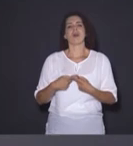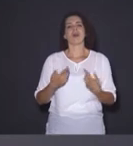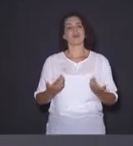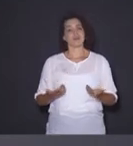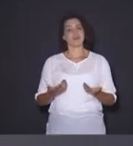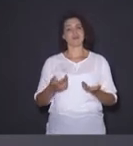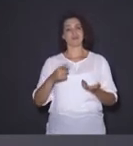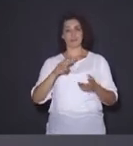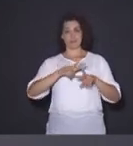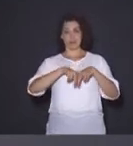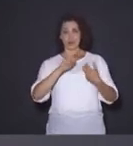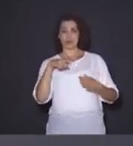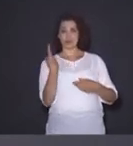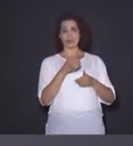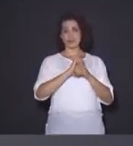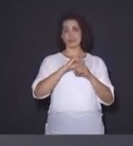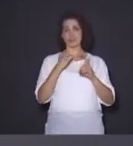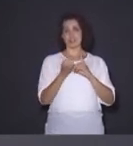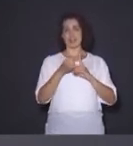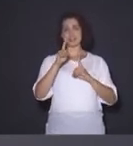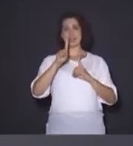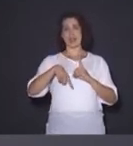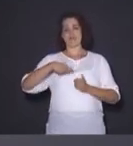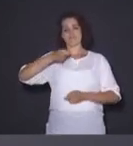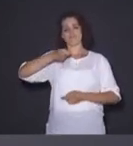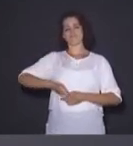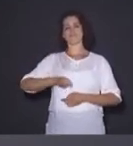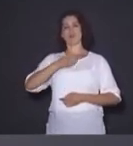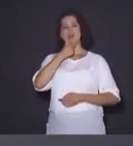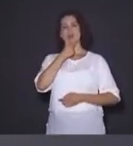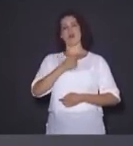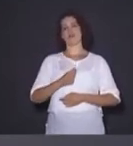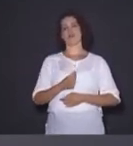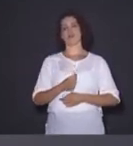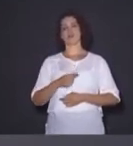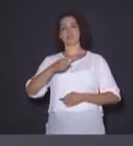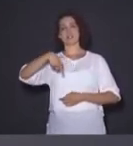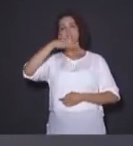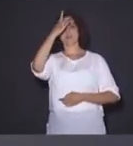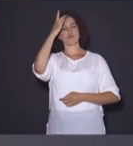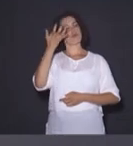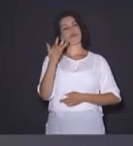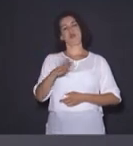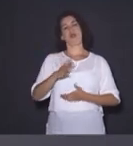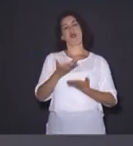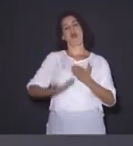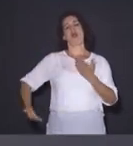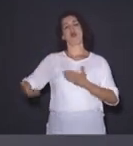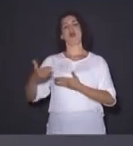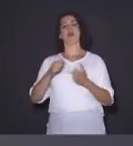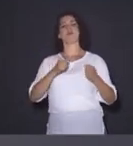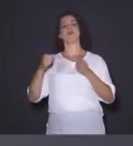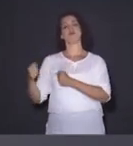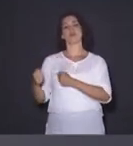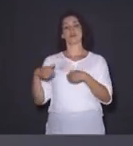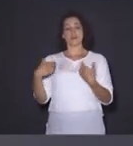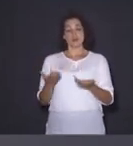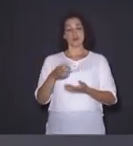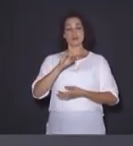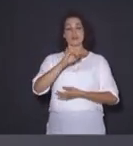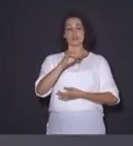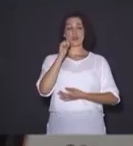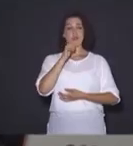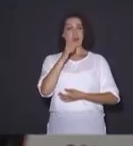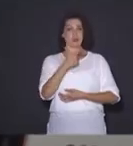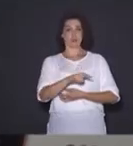é patriarcal machista de que essas pessoas não querem perder o poder então a partir do momento em que a mulher não sofre mais neve